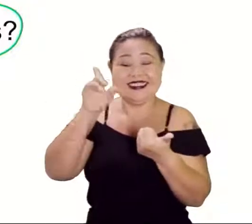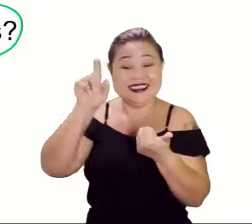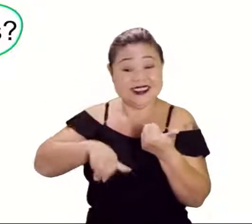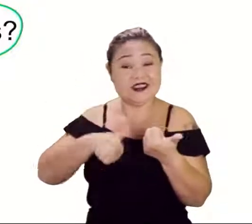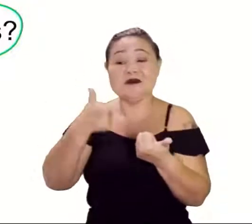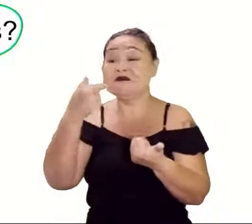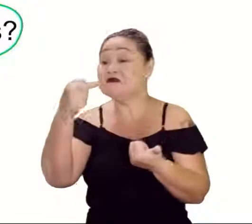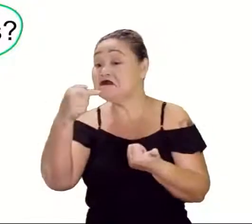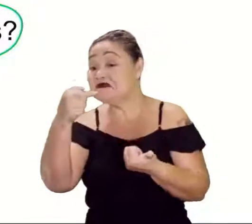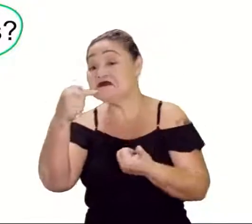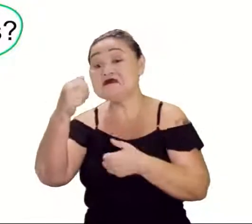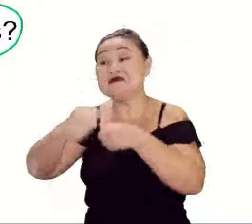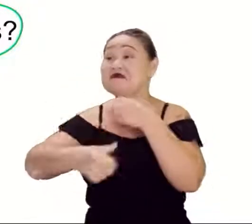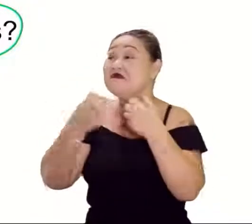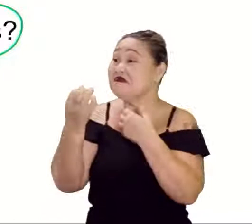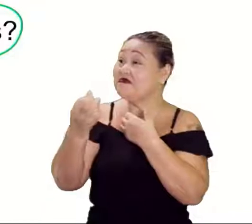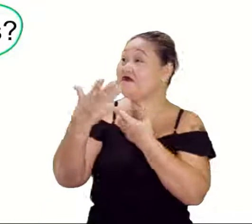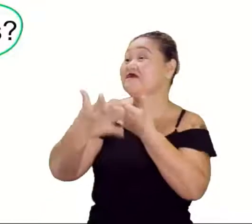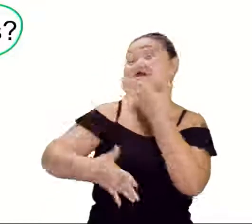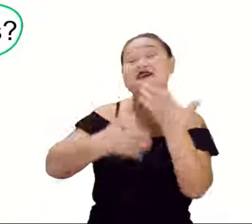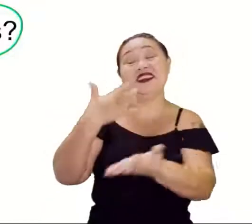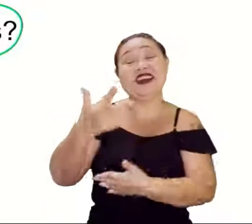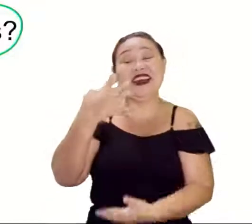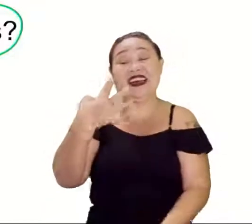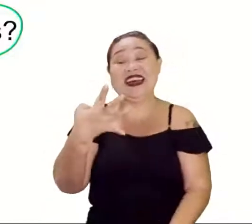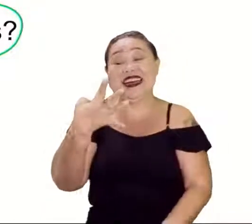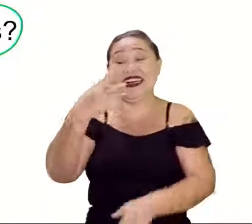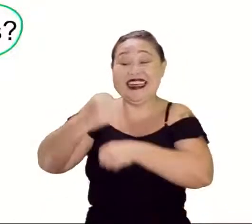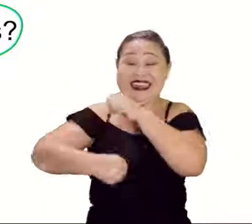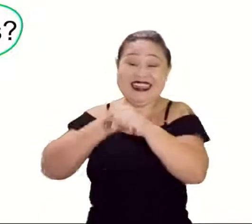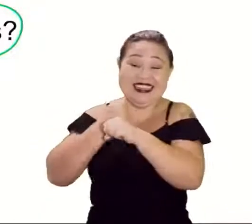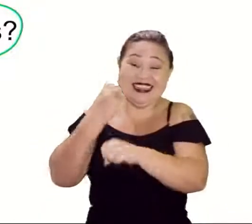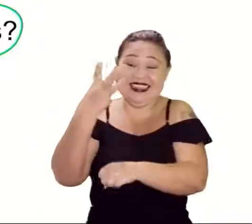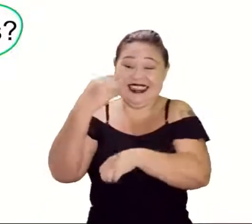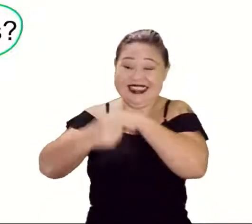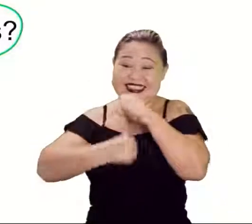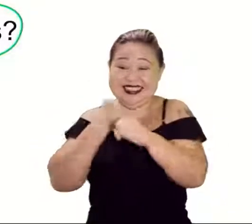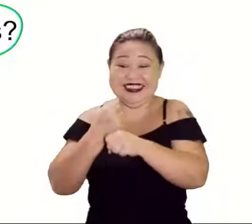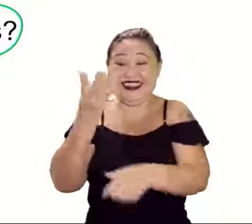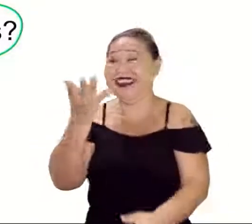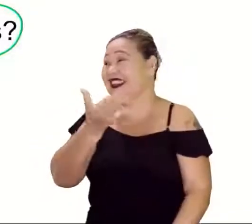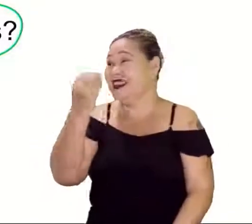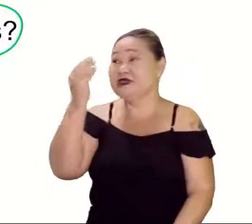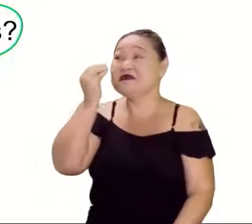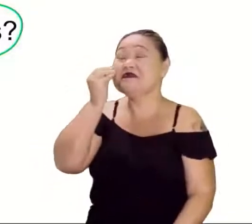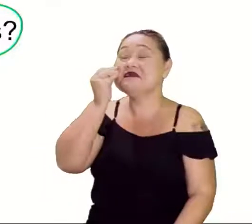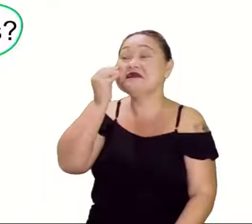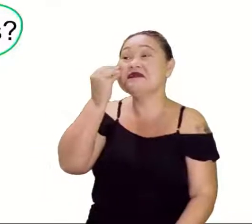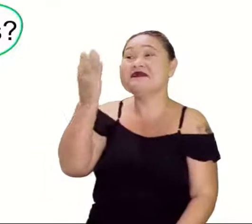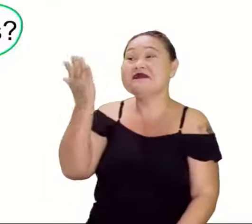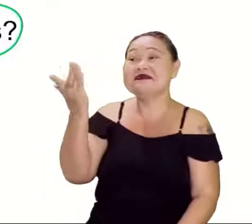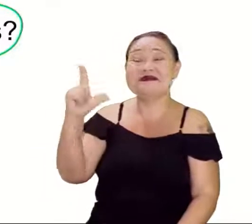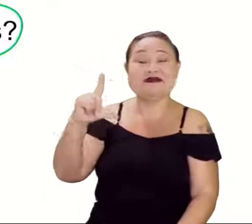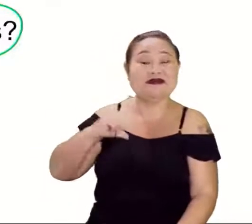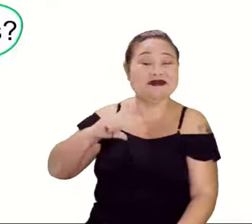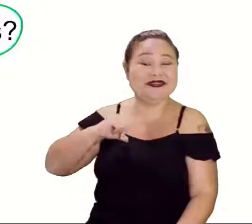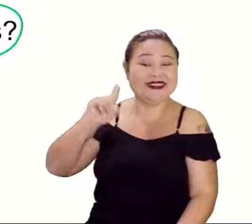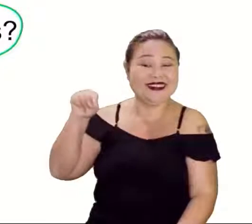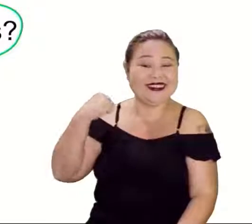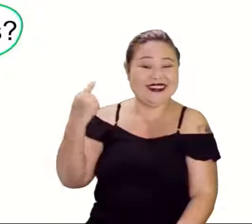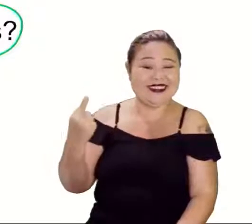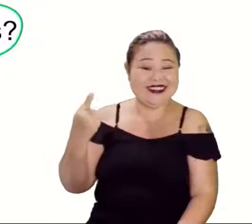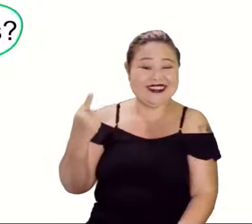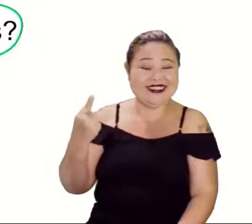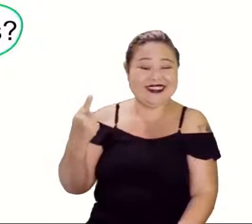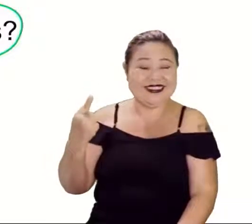7 anos, 6, 5, 4 ou 3, né? Vamos averiguar os fatos, então? Agora, no